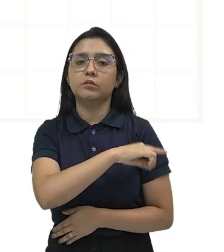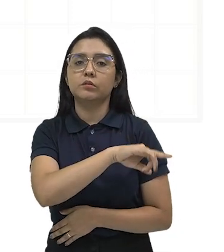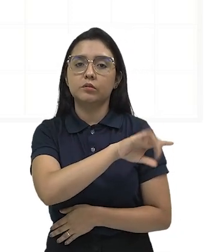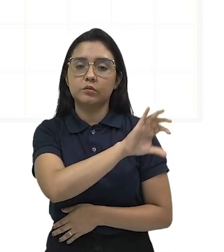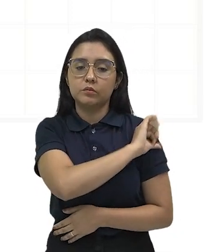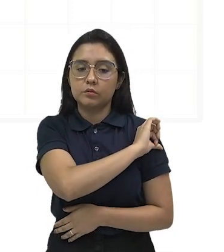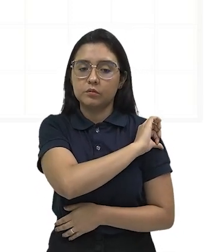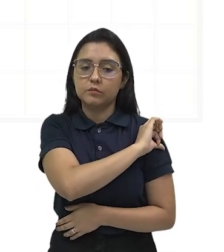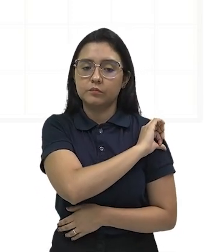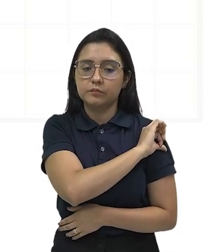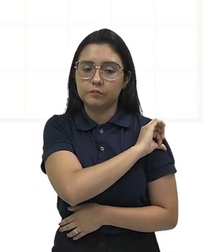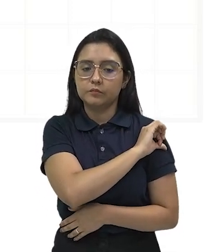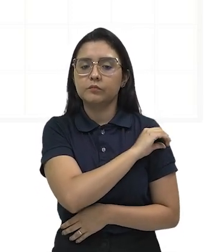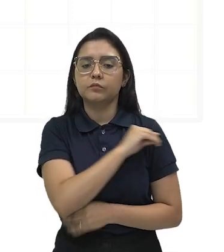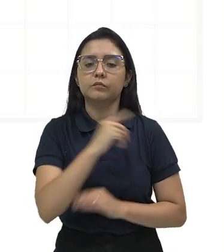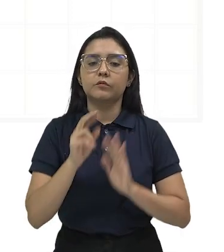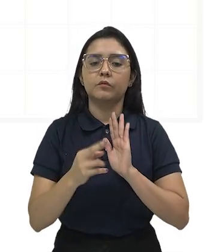colocar